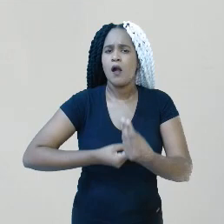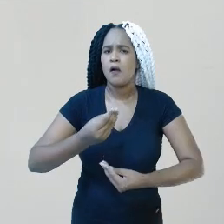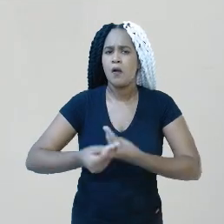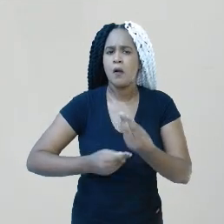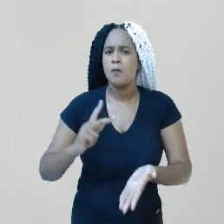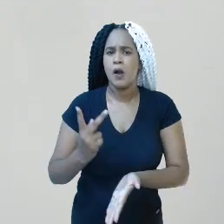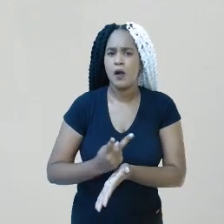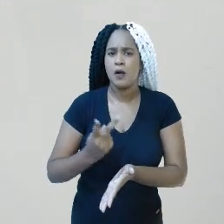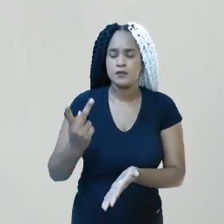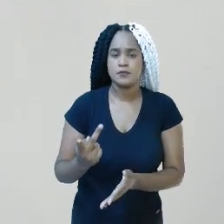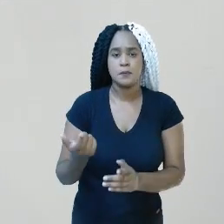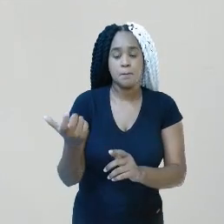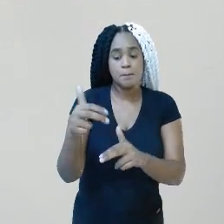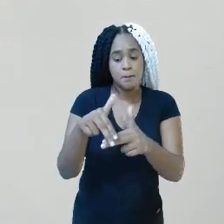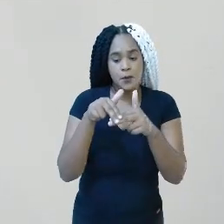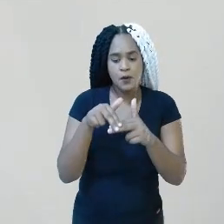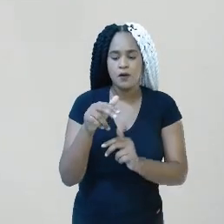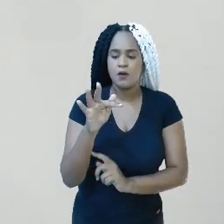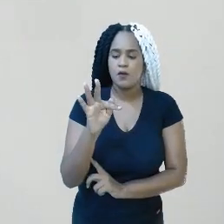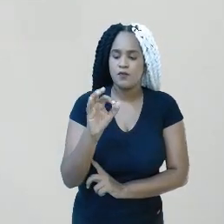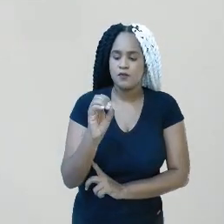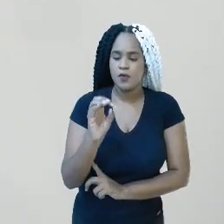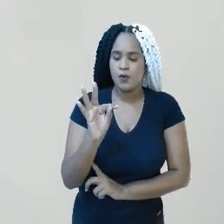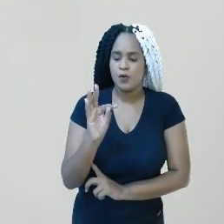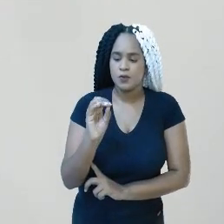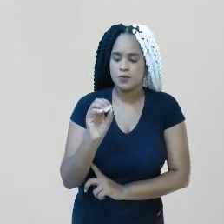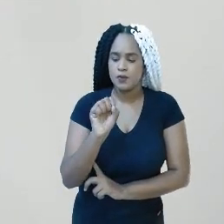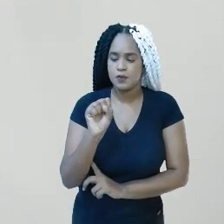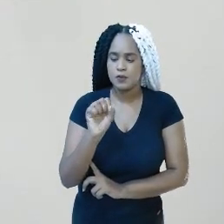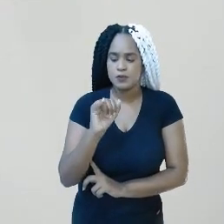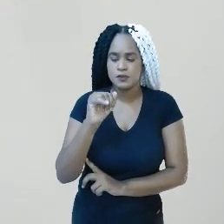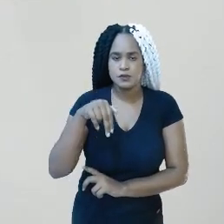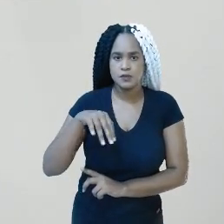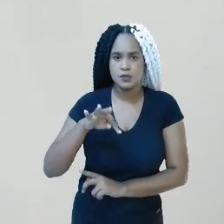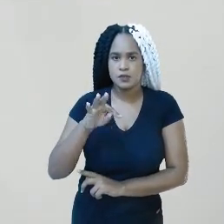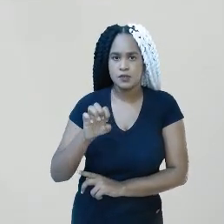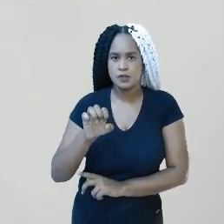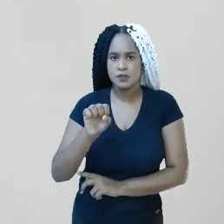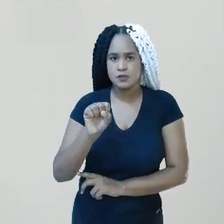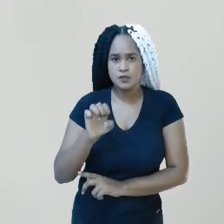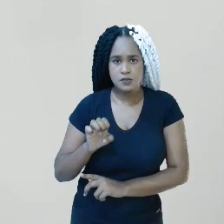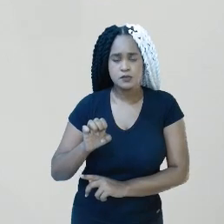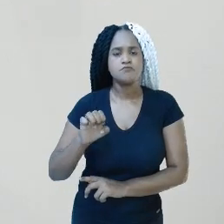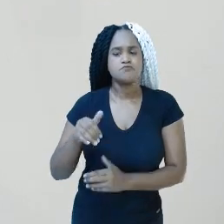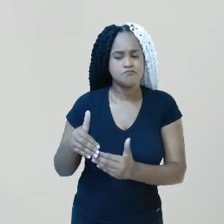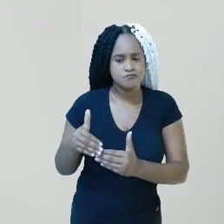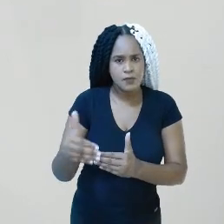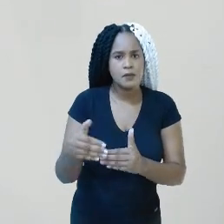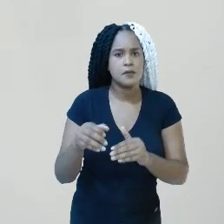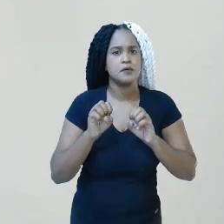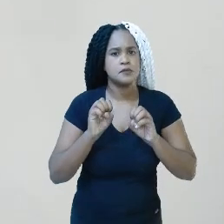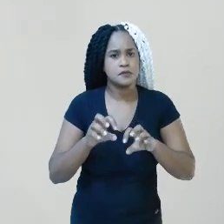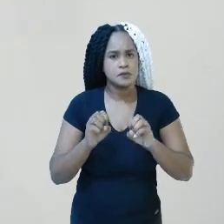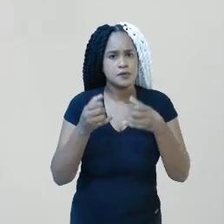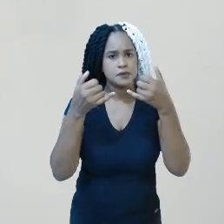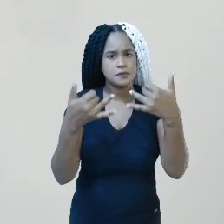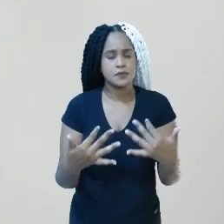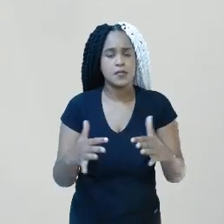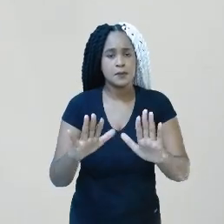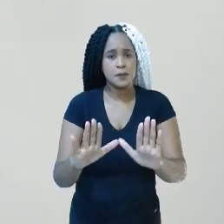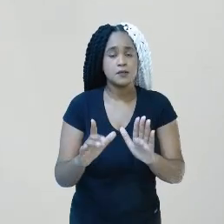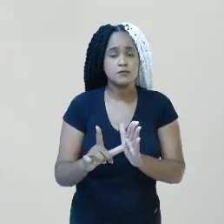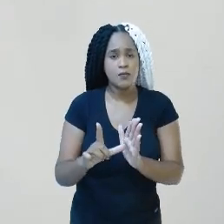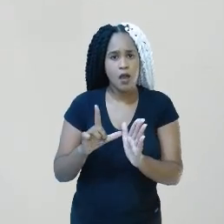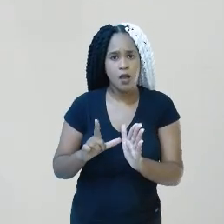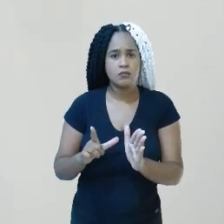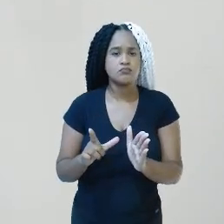processo chamado fotossíntese. E a gente vai trabalhar isso daqui a pouquinho. Mas antes da gente descobrir o que é